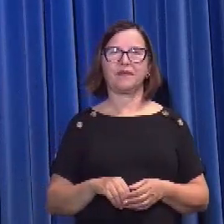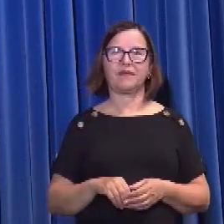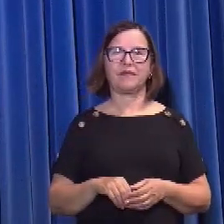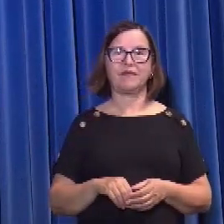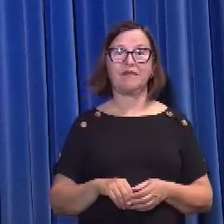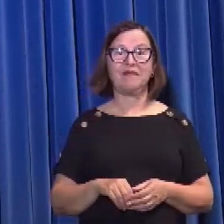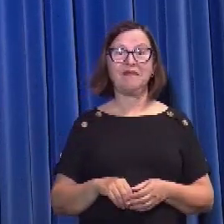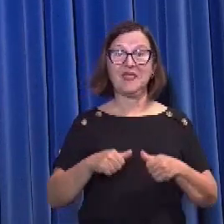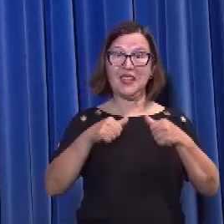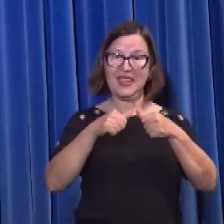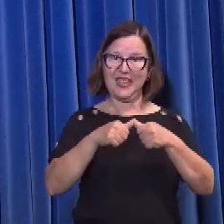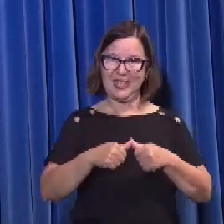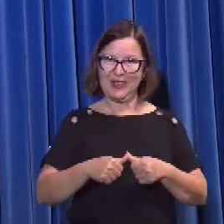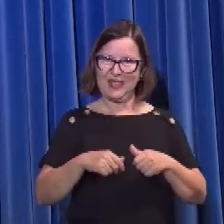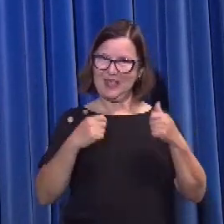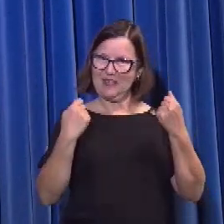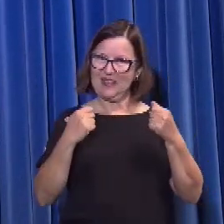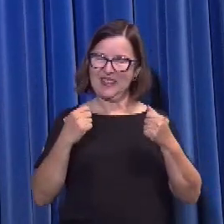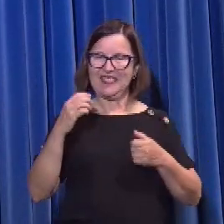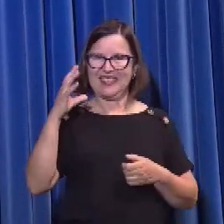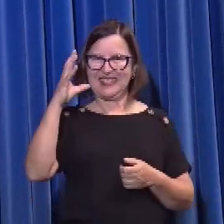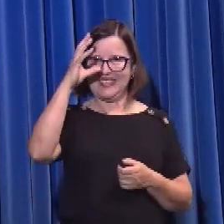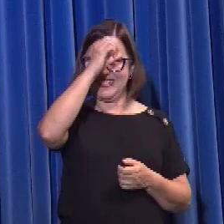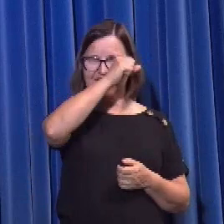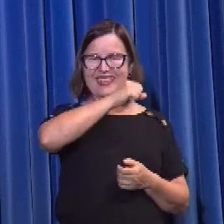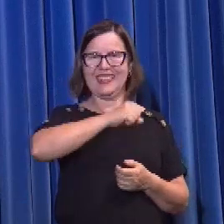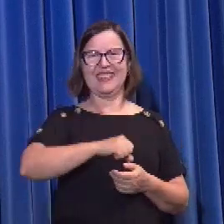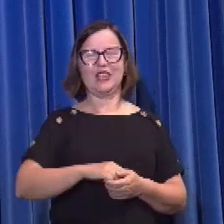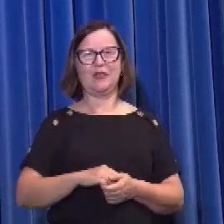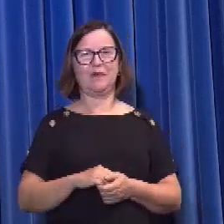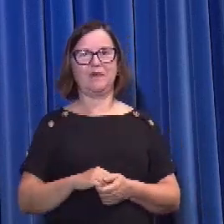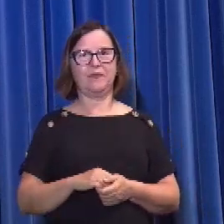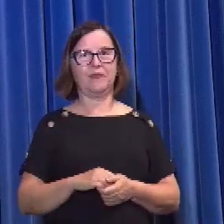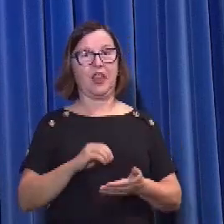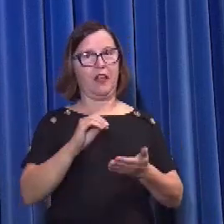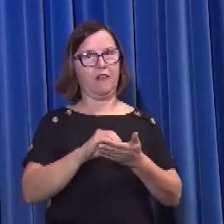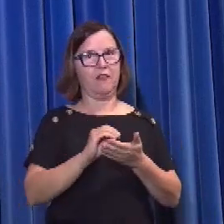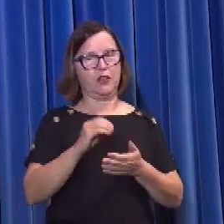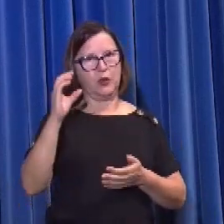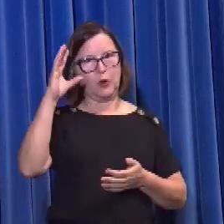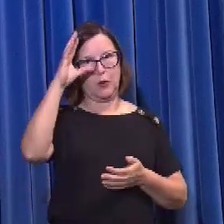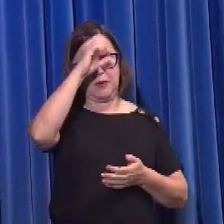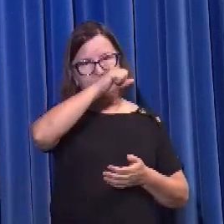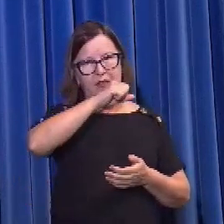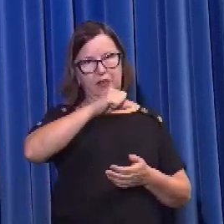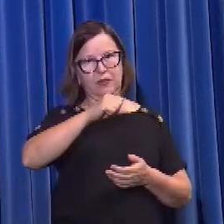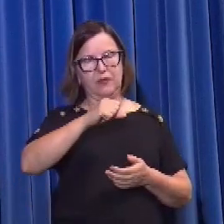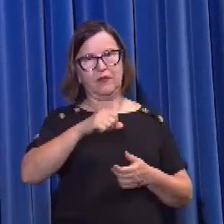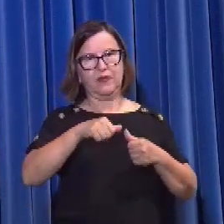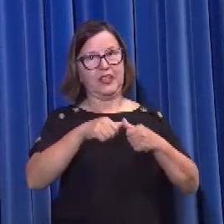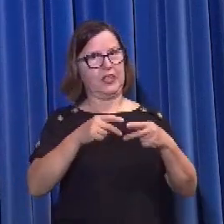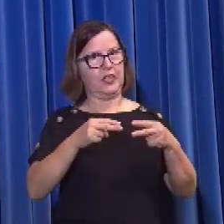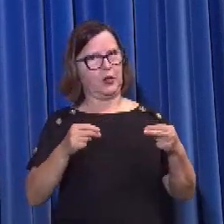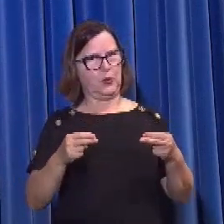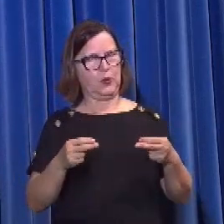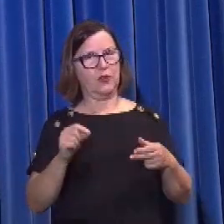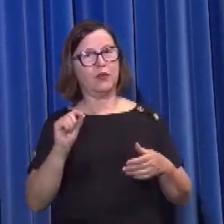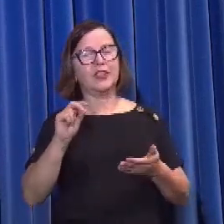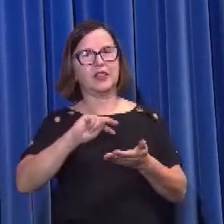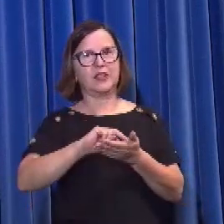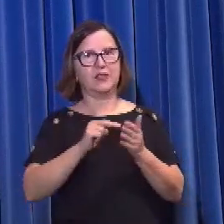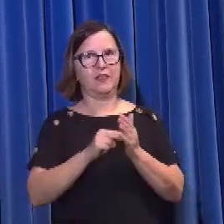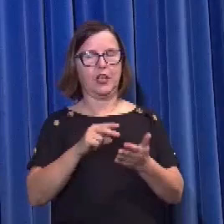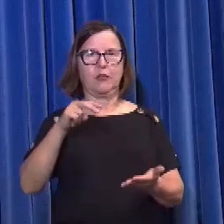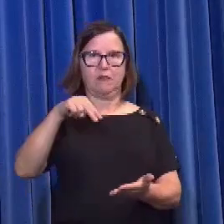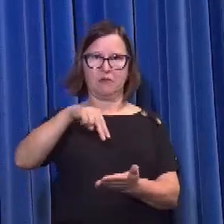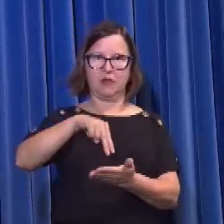É isso que nós precisamos compreender. E a falta de compreensão a respeito do que é perseverança é que te